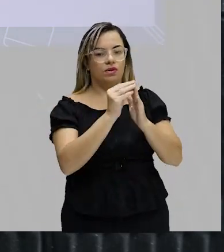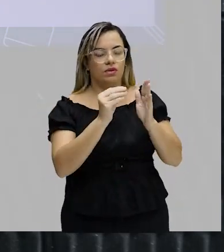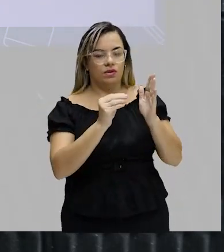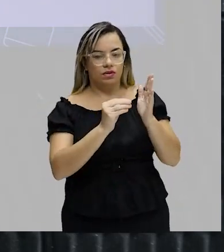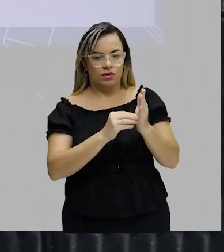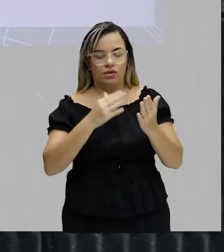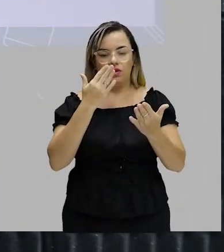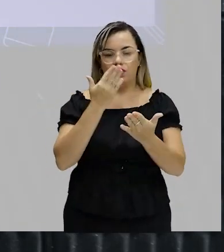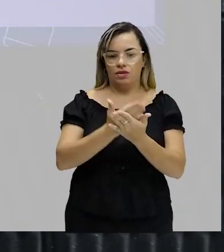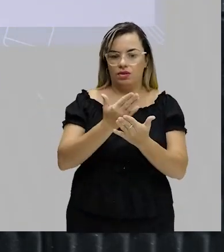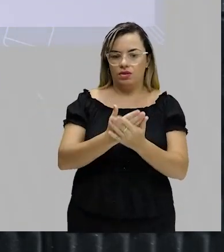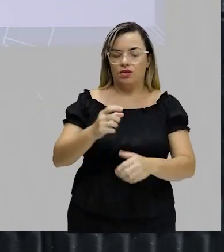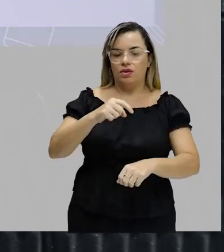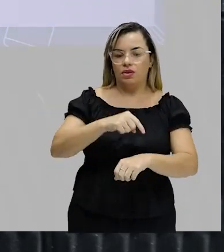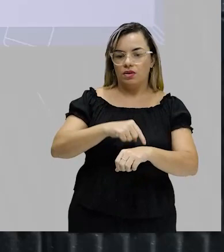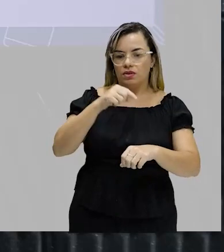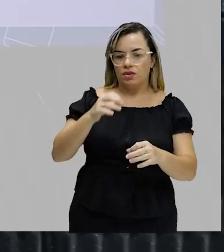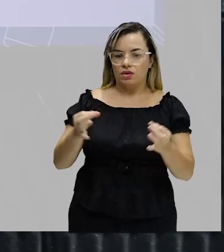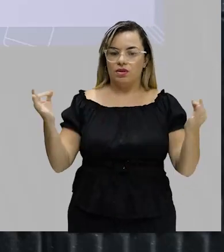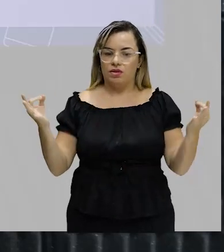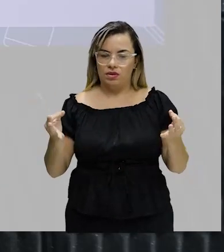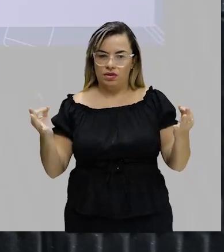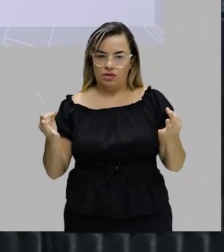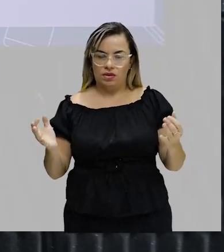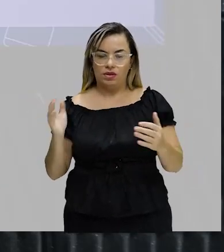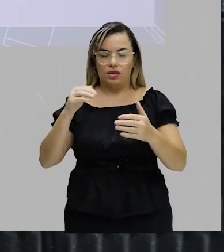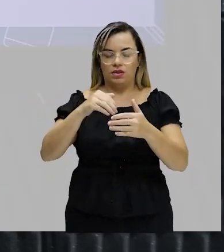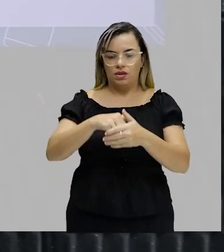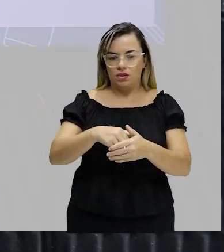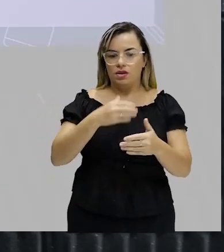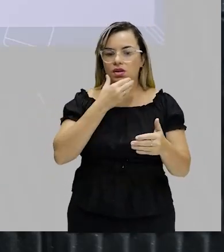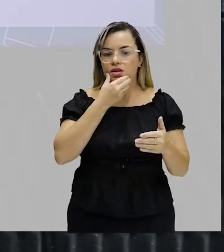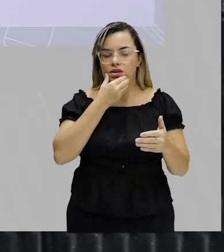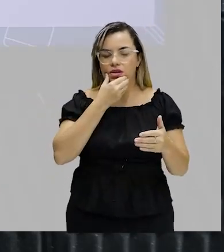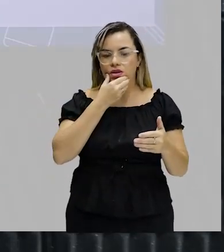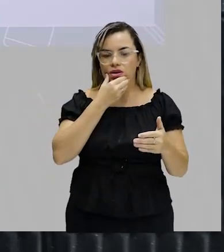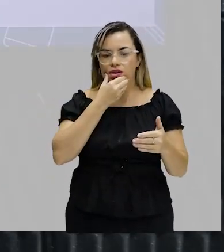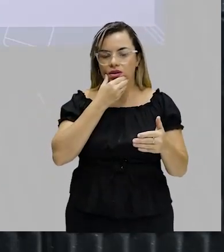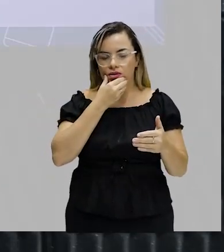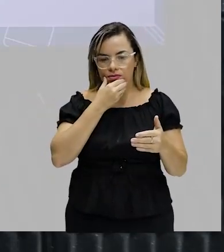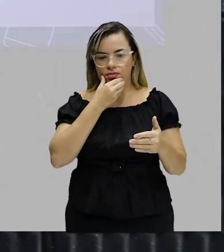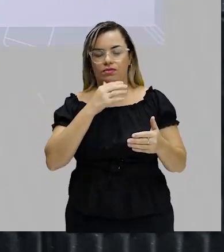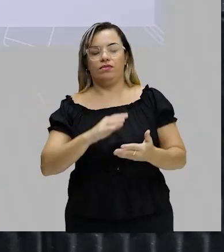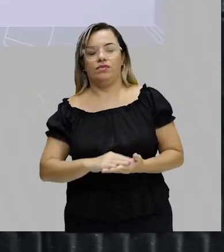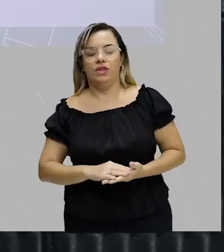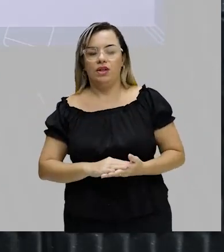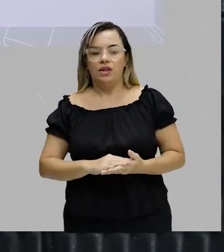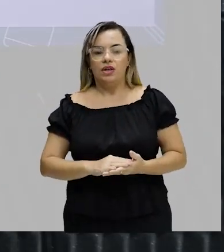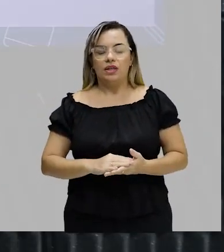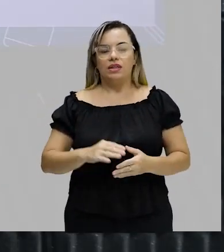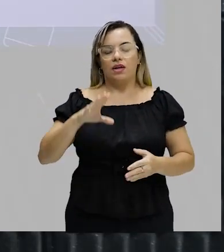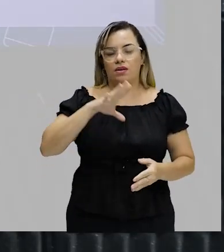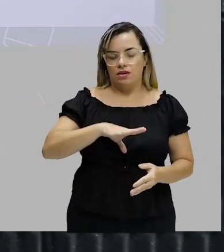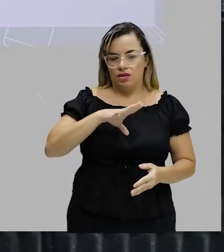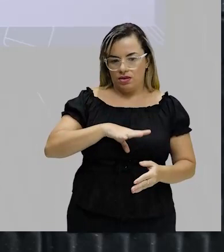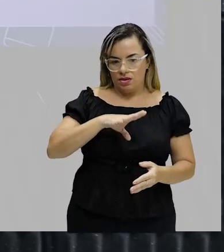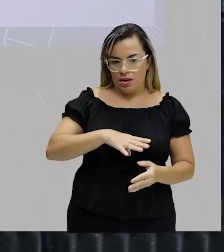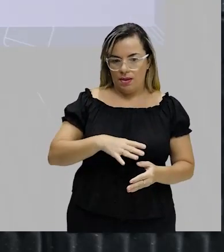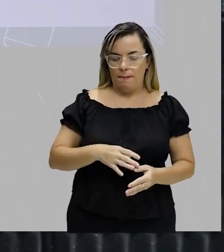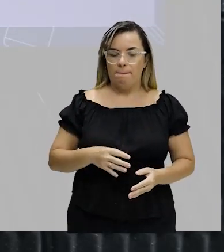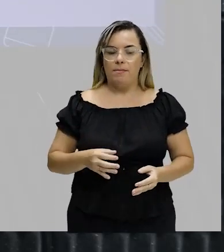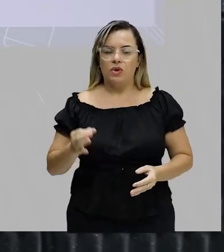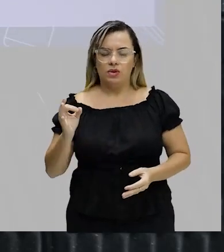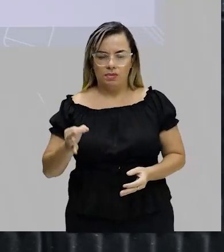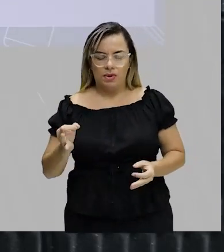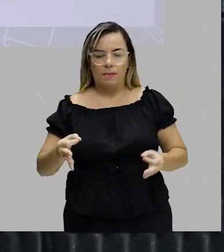aulas, tempos perfeitos fazem parte da língua inglesa. Na língua portuguesa nós temos pretérito perfeito, imperfeito e mais que perfeito.